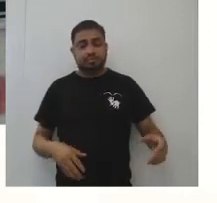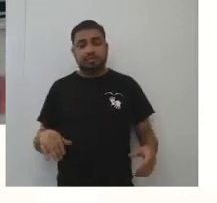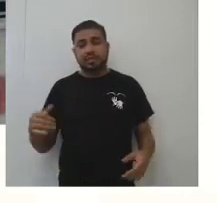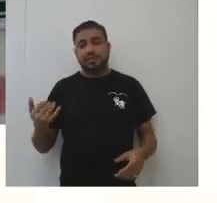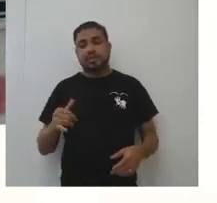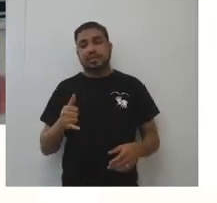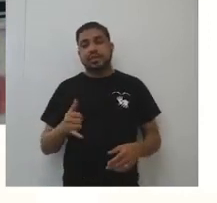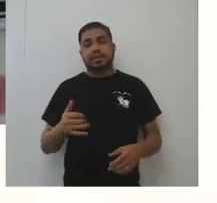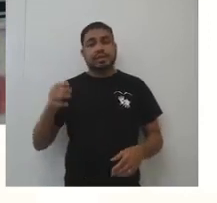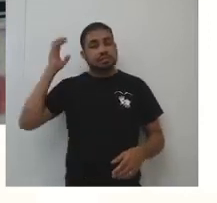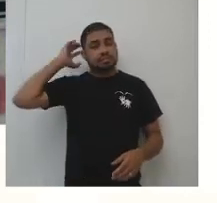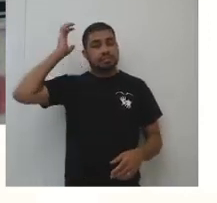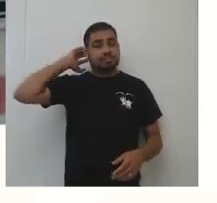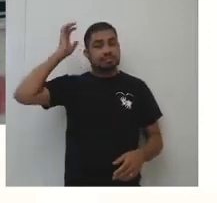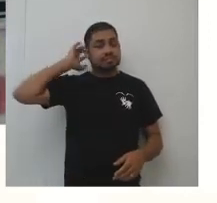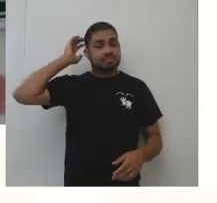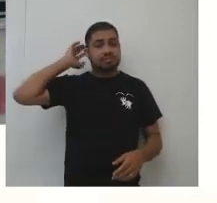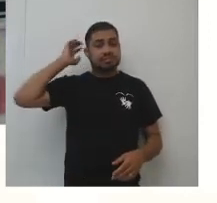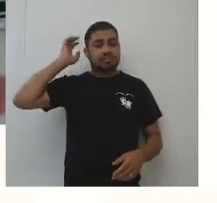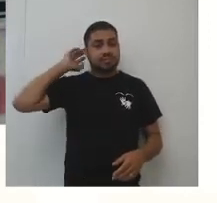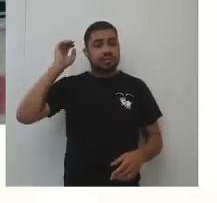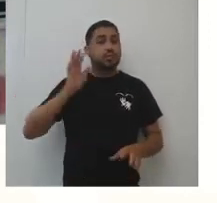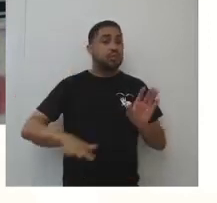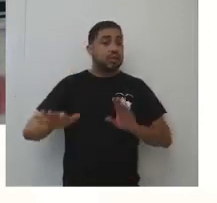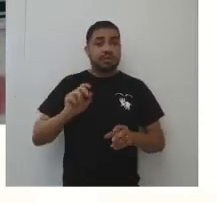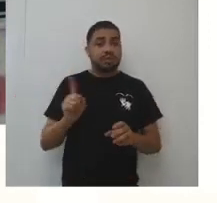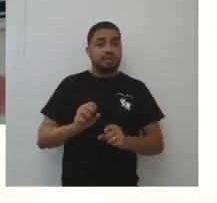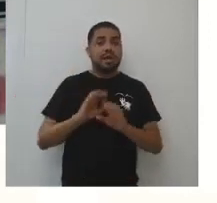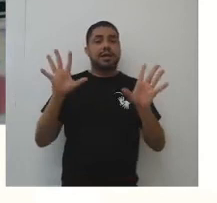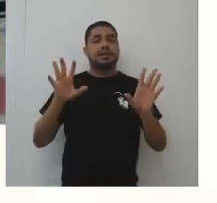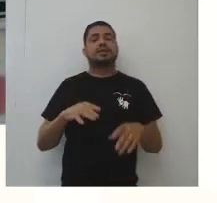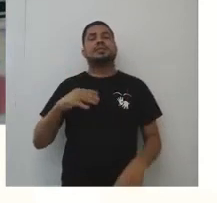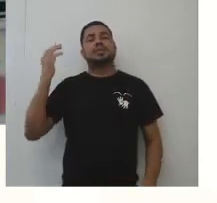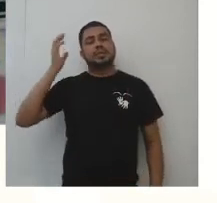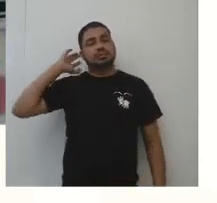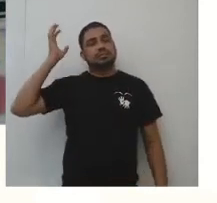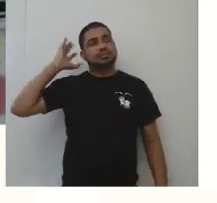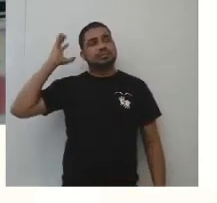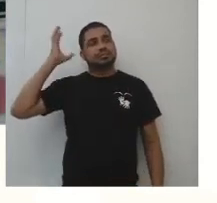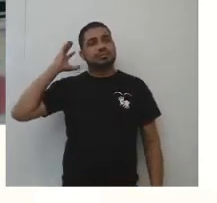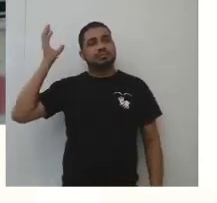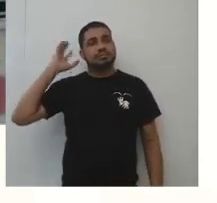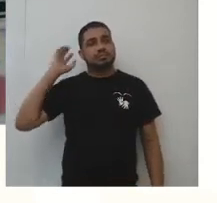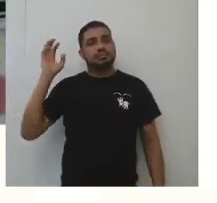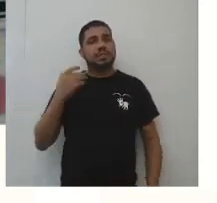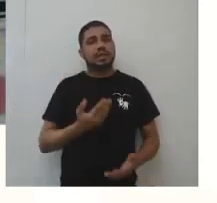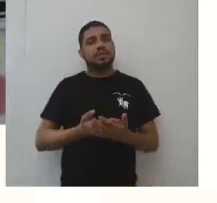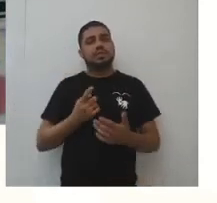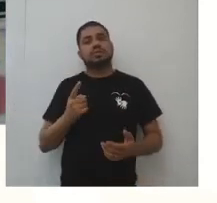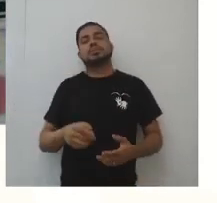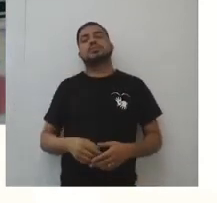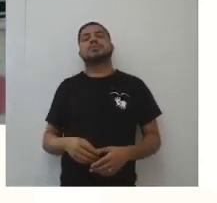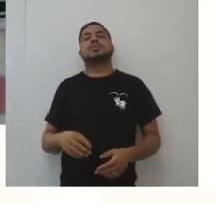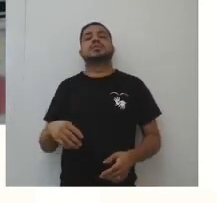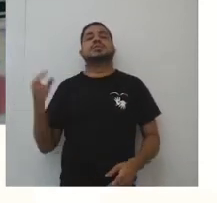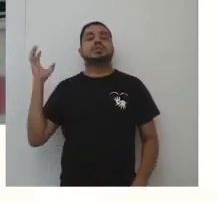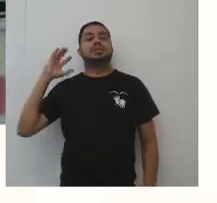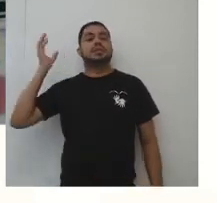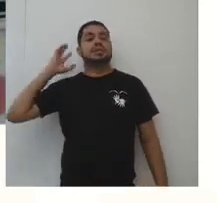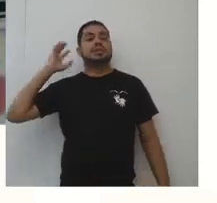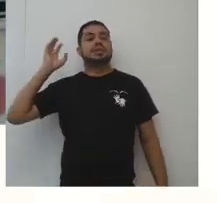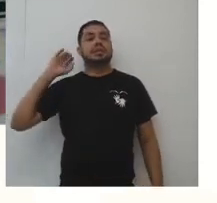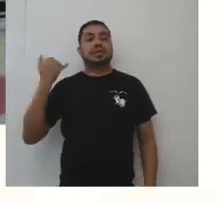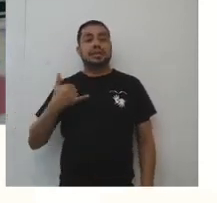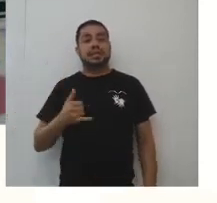eletrizar no cabelo. Ter cuidado para não estourar. Você vai eletrizando, aula 1, eletrizar no cabelo. Você vai fornecer